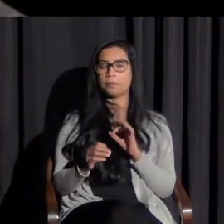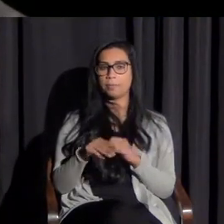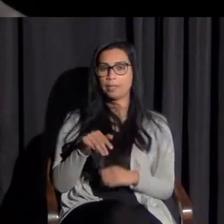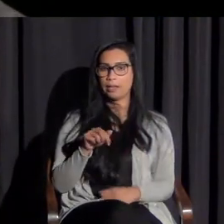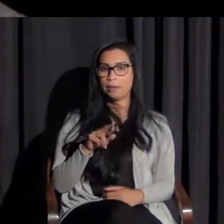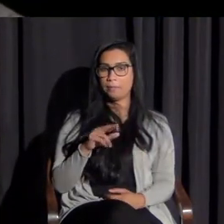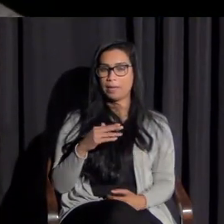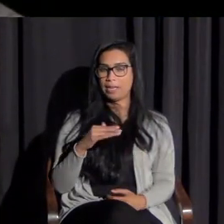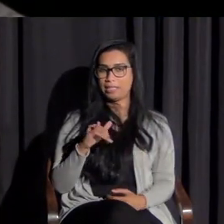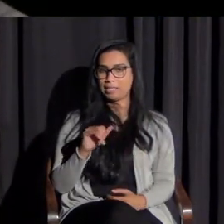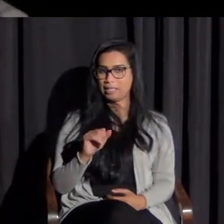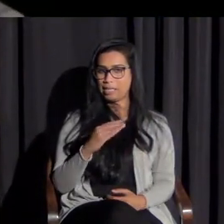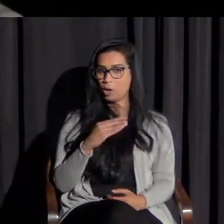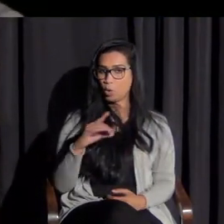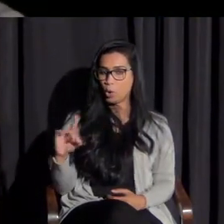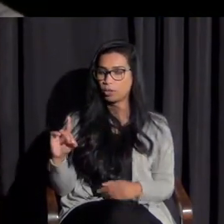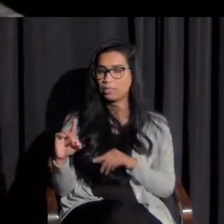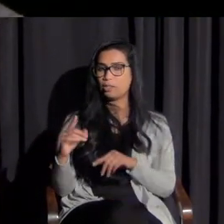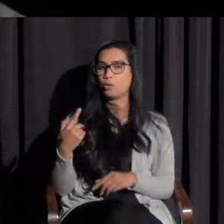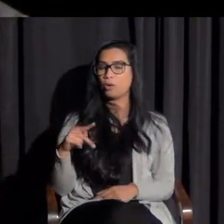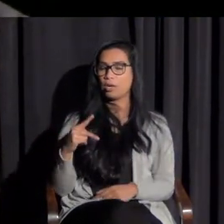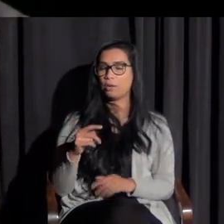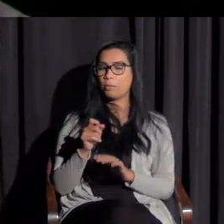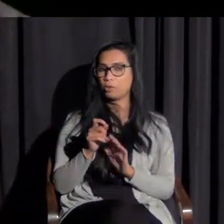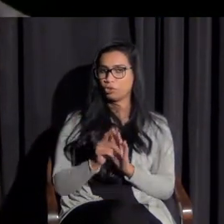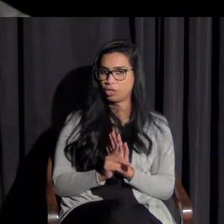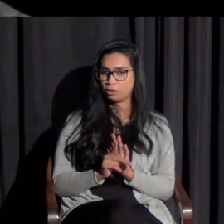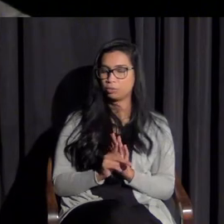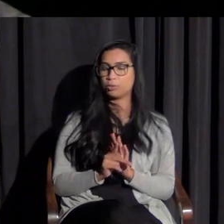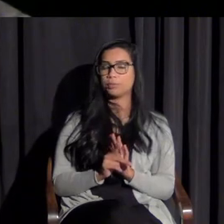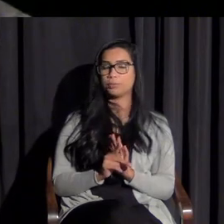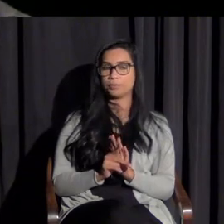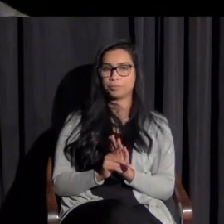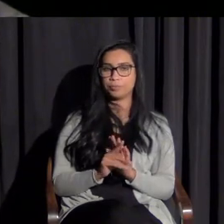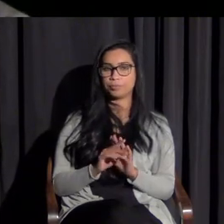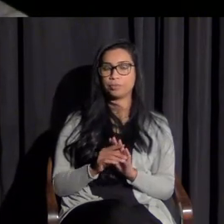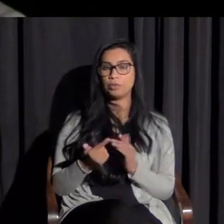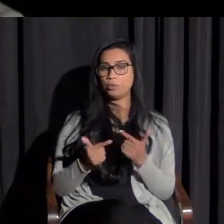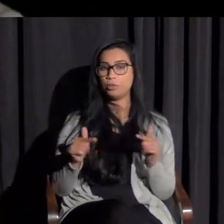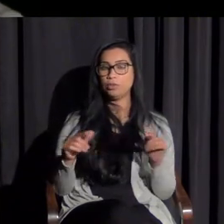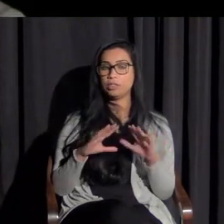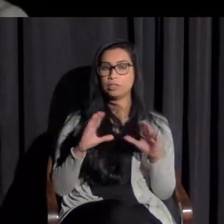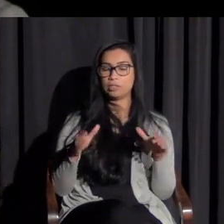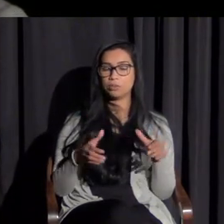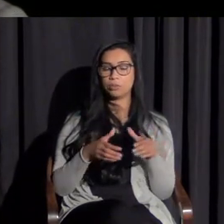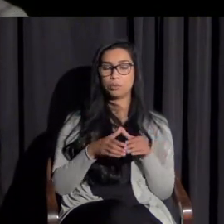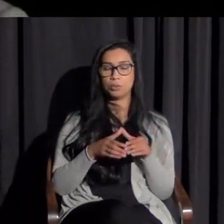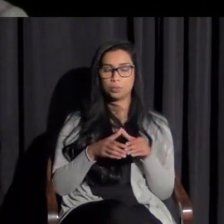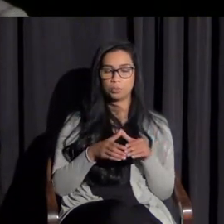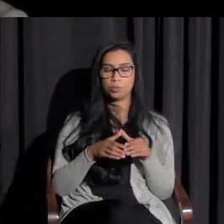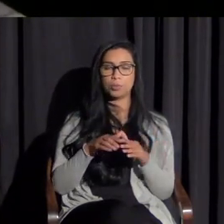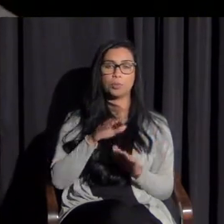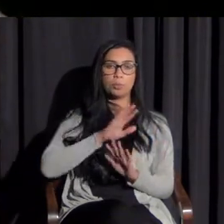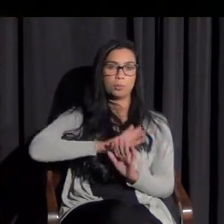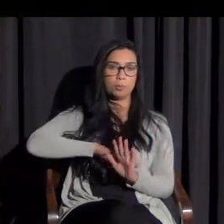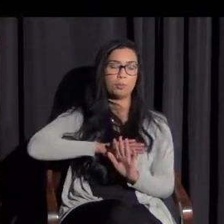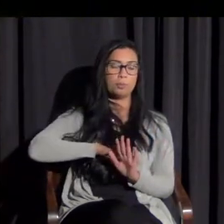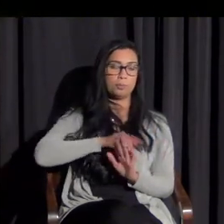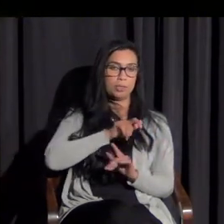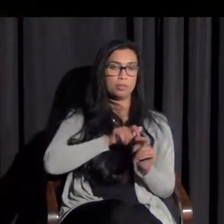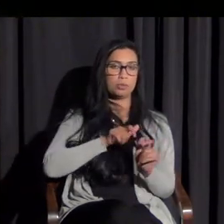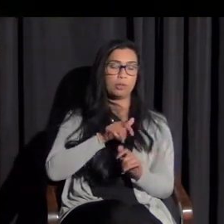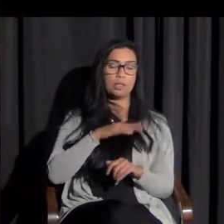e outras pessoas que fazem parte do grupo de pesquisa, mas também teve envolvimento da rede pública. Né, então,